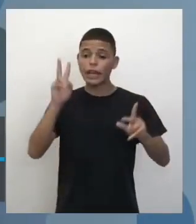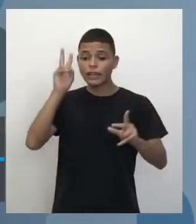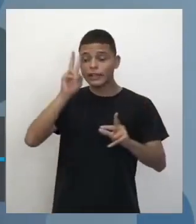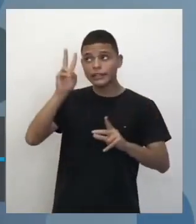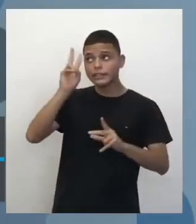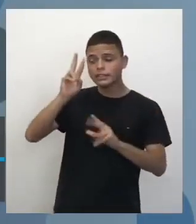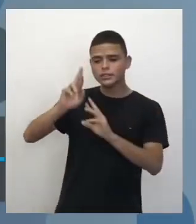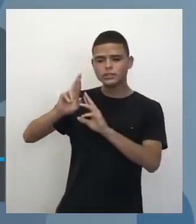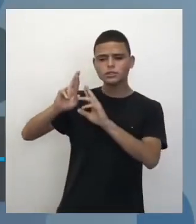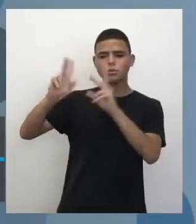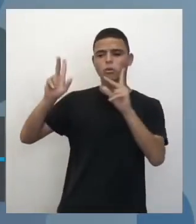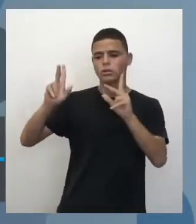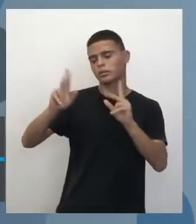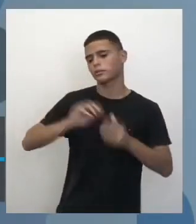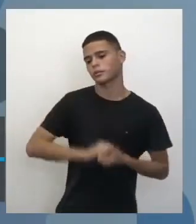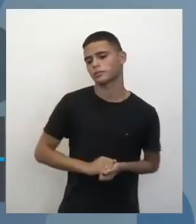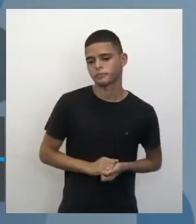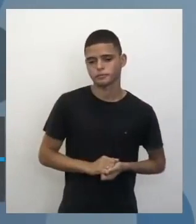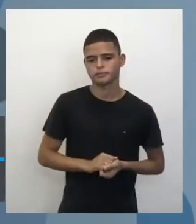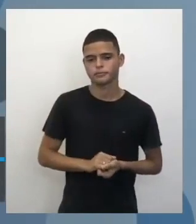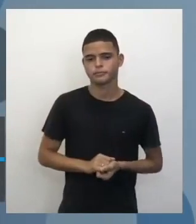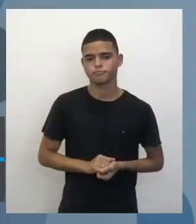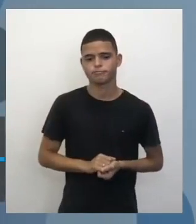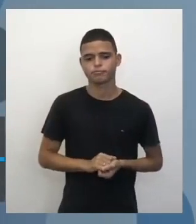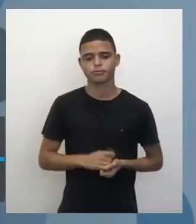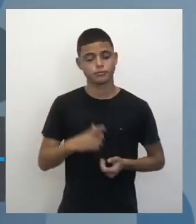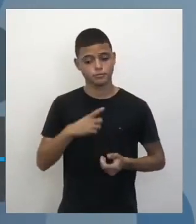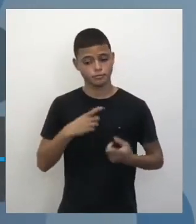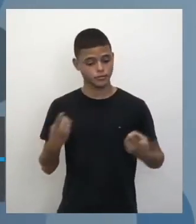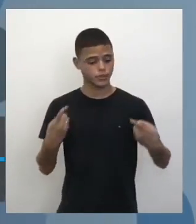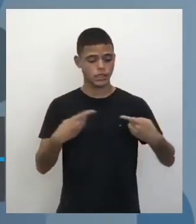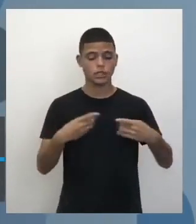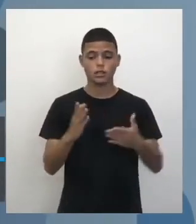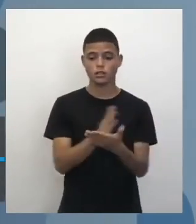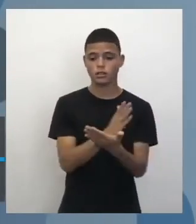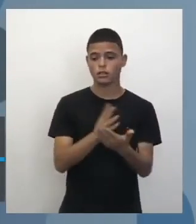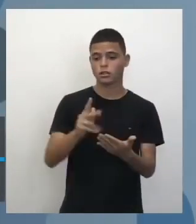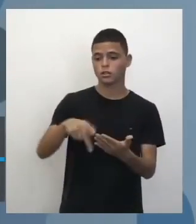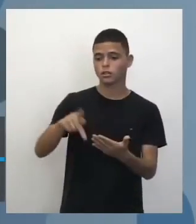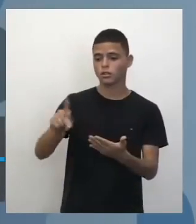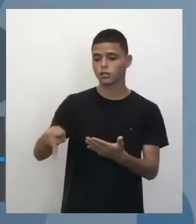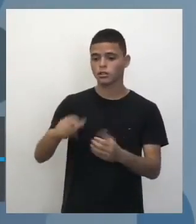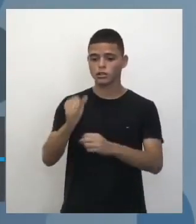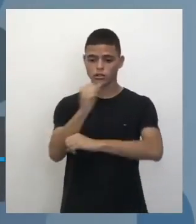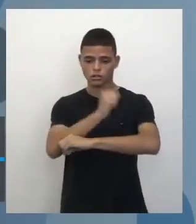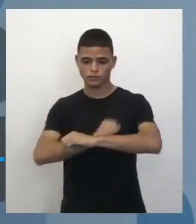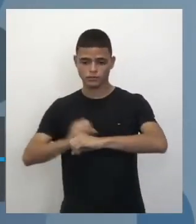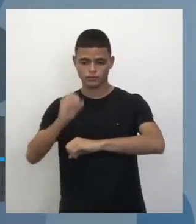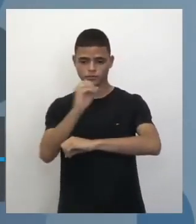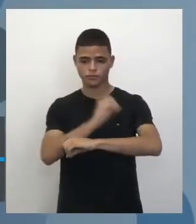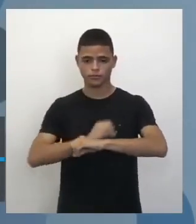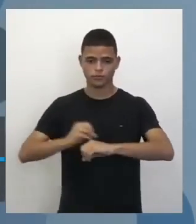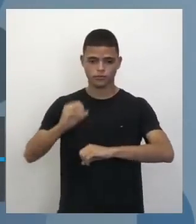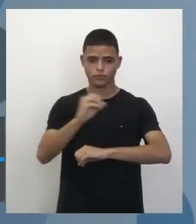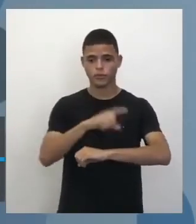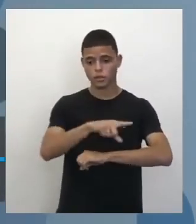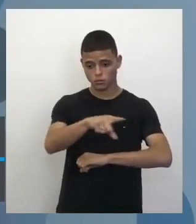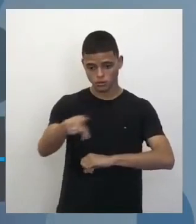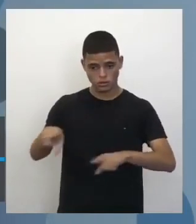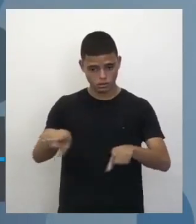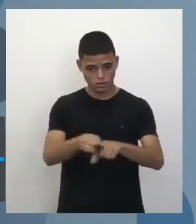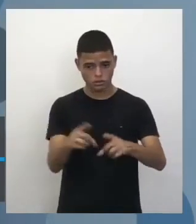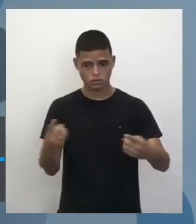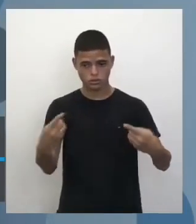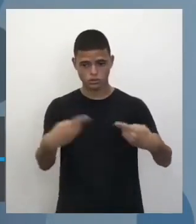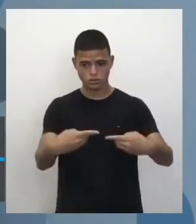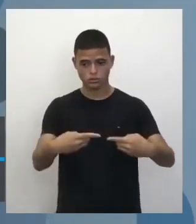diversas nos meus lugares. E eu fiz um desafio para alguns professores do Centro de Mídias. E faço esse desafio para você, antes de